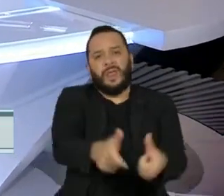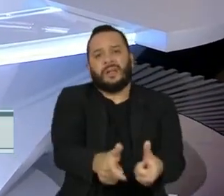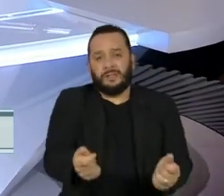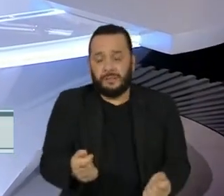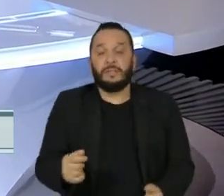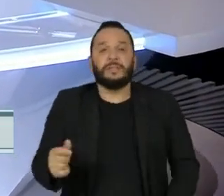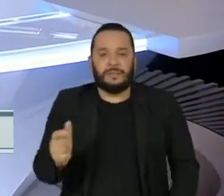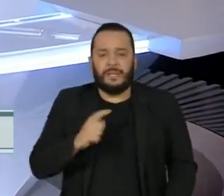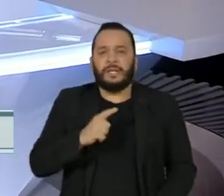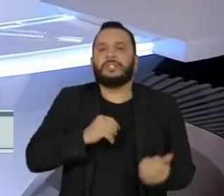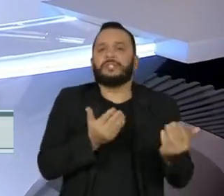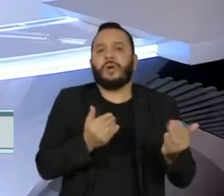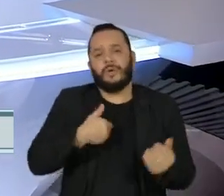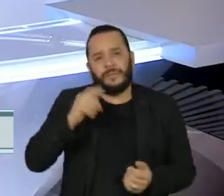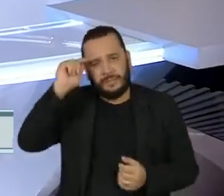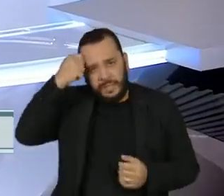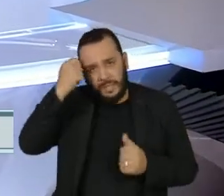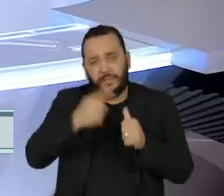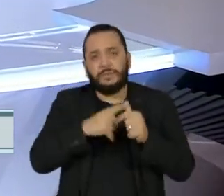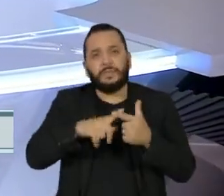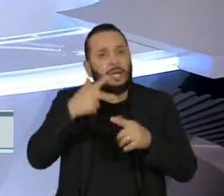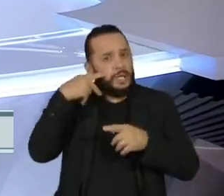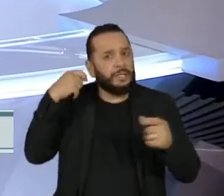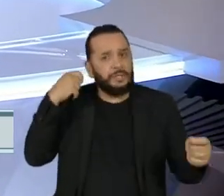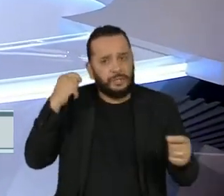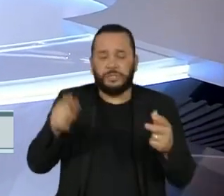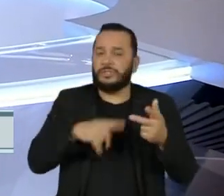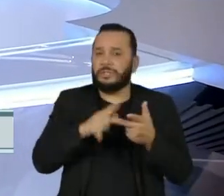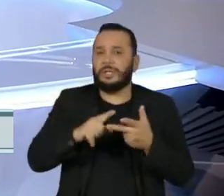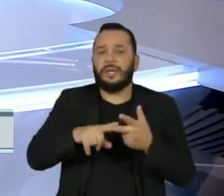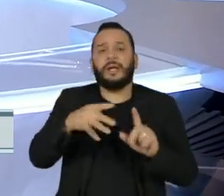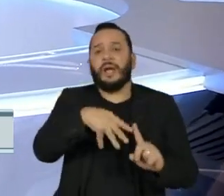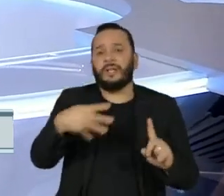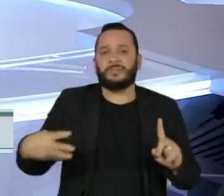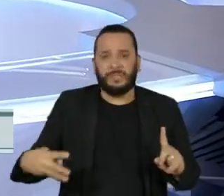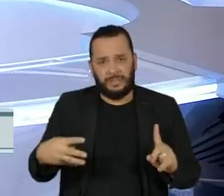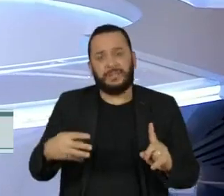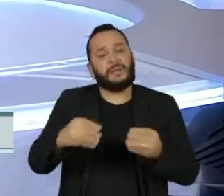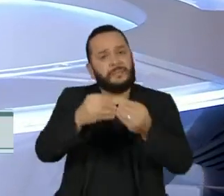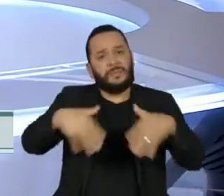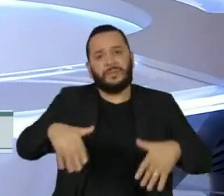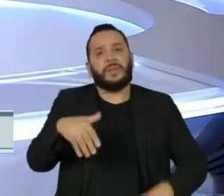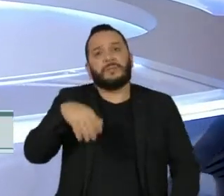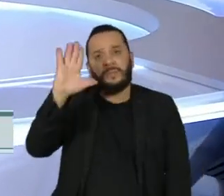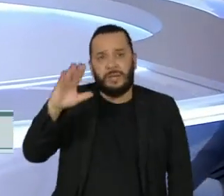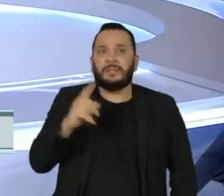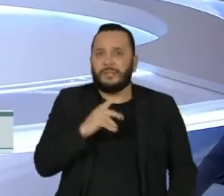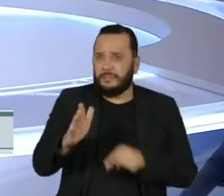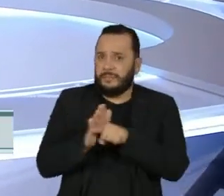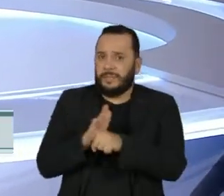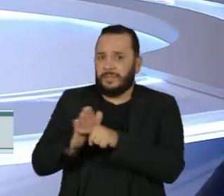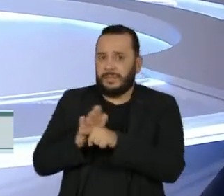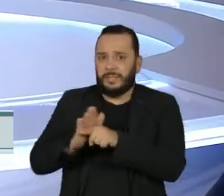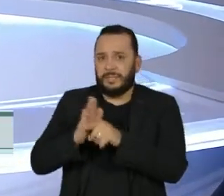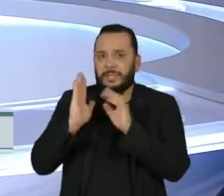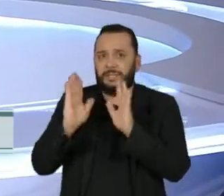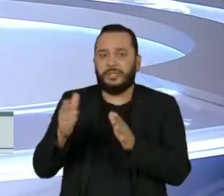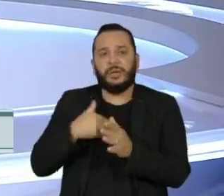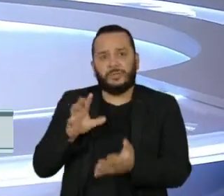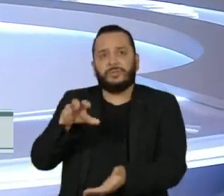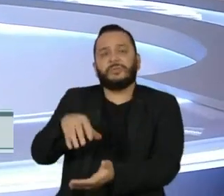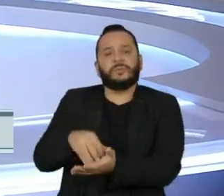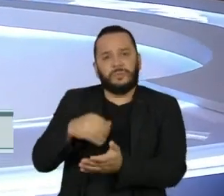e LGBTQIA+. A informação é de uma pesquisa realizada pelo grupo Engajamundo, com os institutos Cíclica